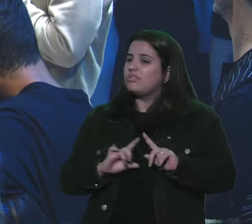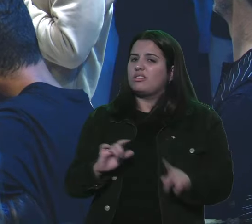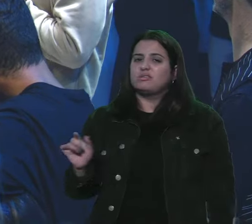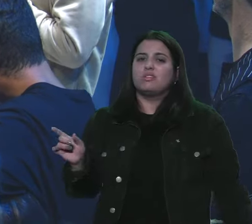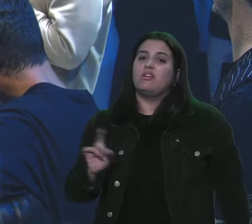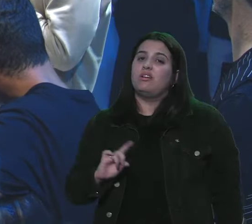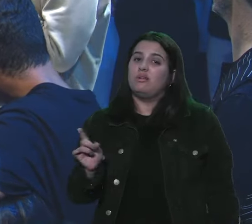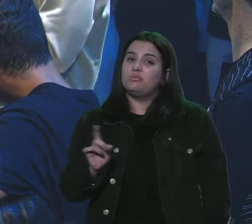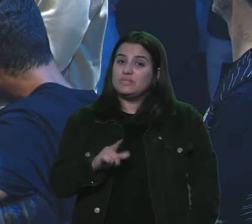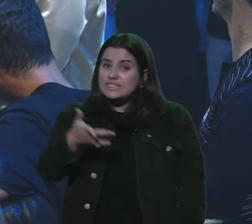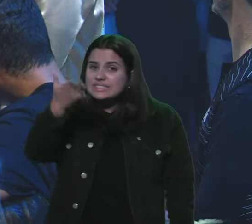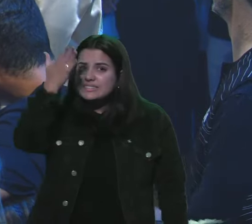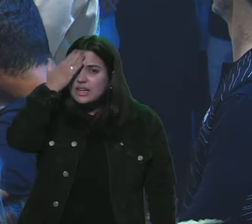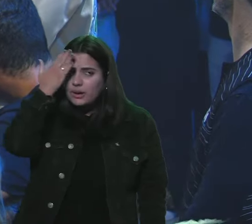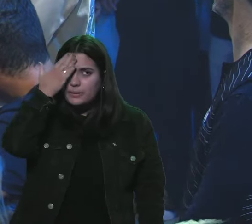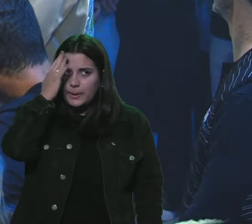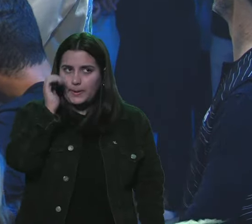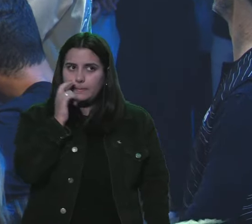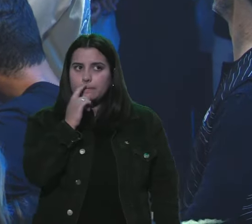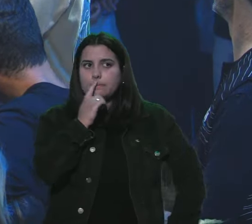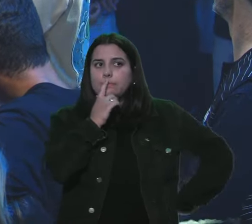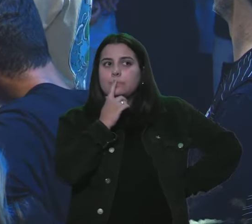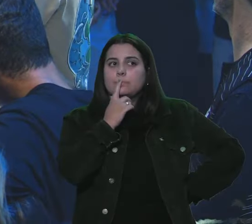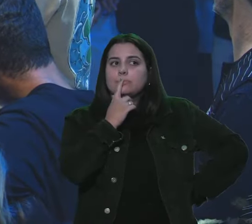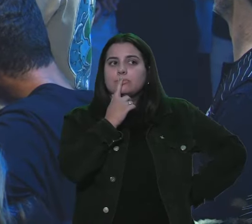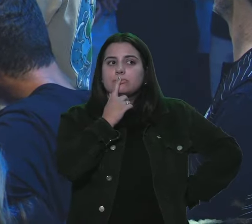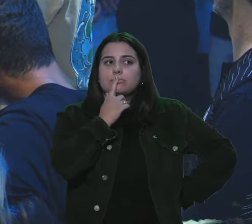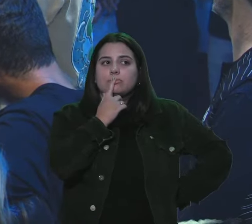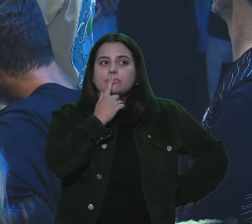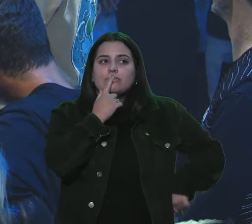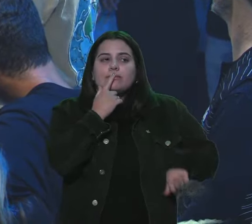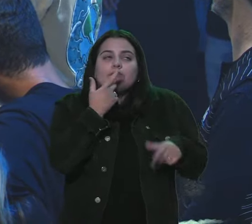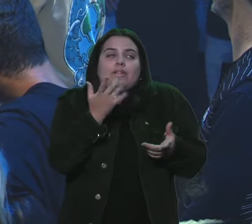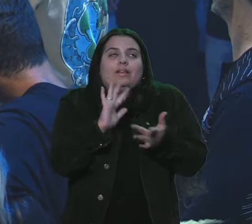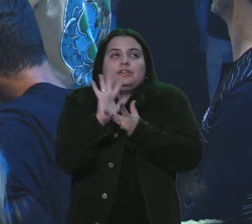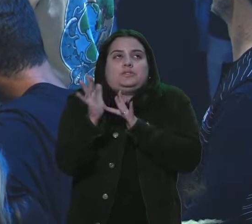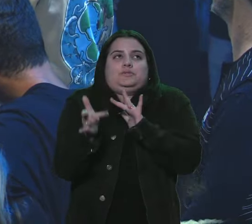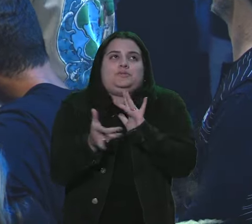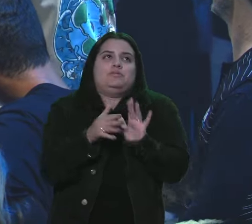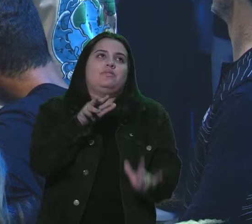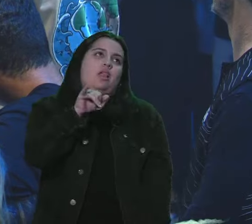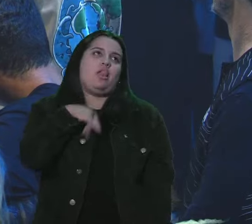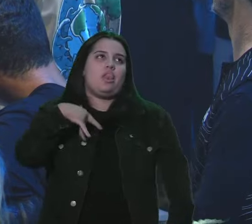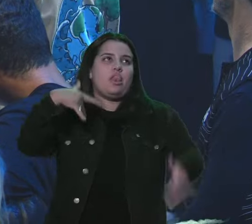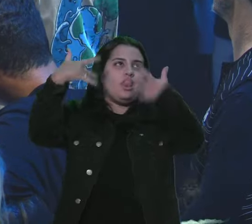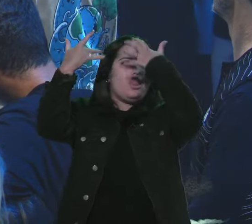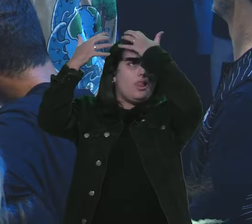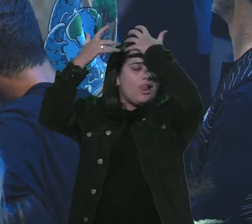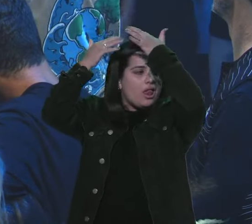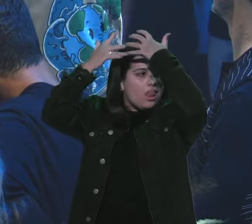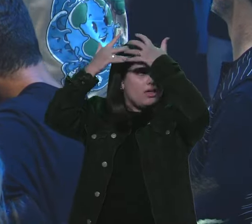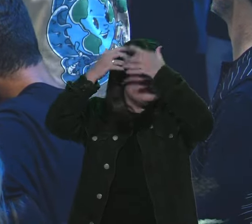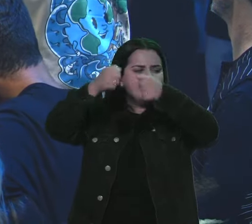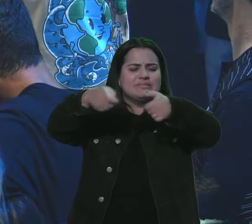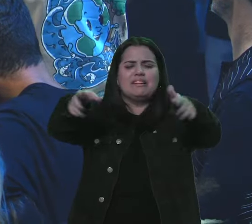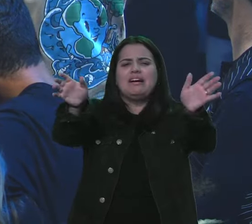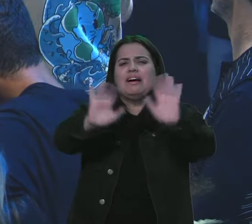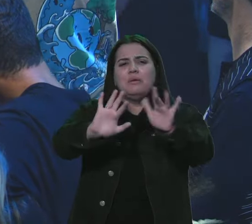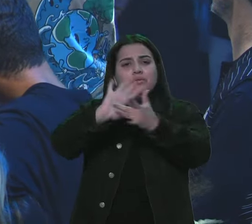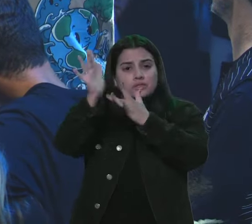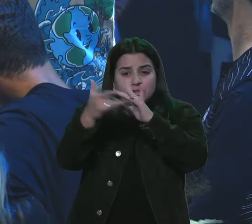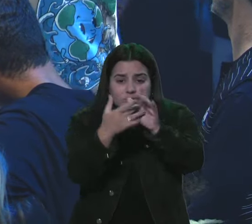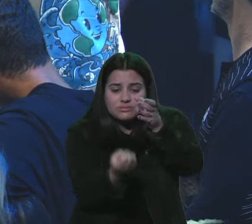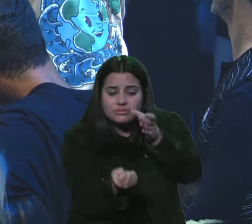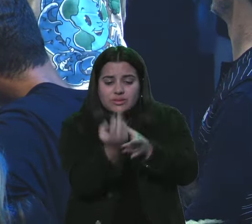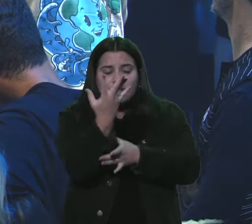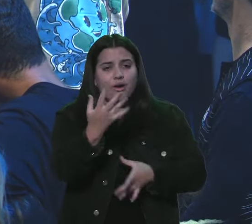E sabe, não é que Jesus vai fazer uma lavagem cerebral em você, não é isso não. Ele te criou,